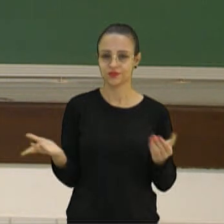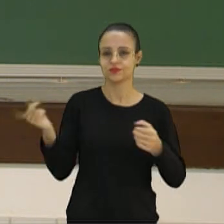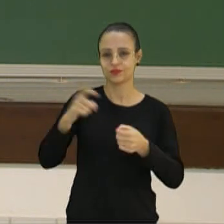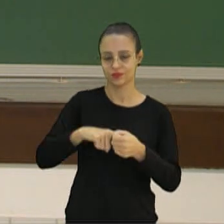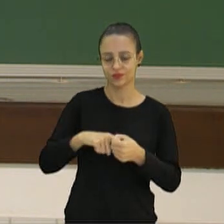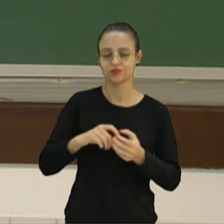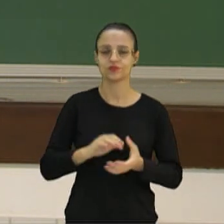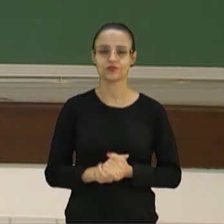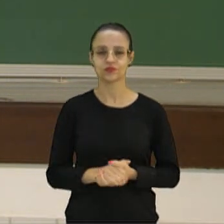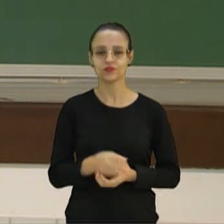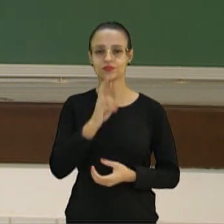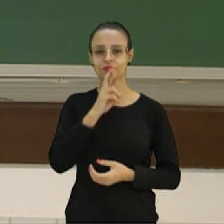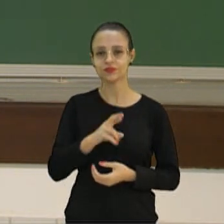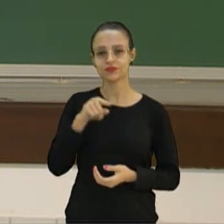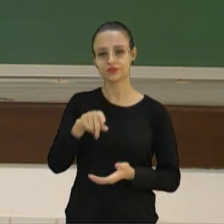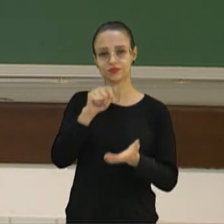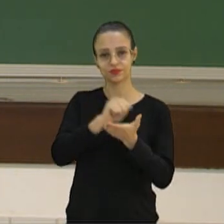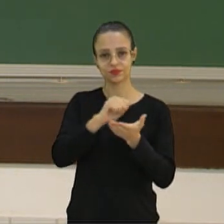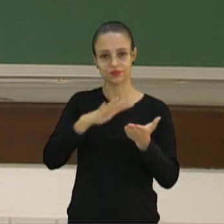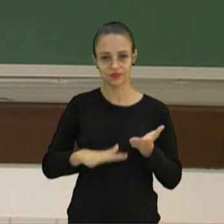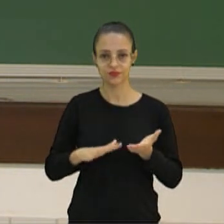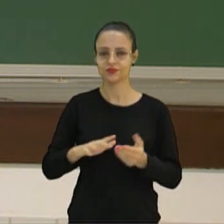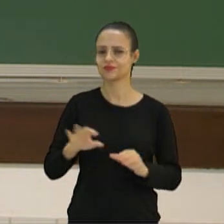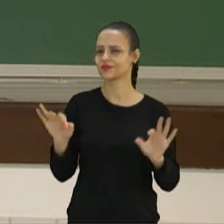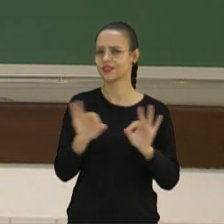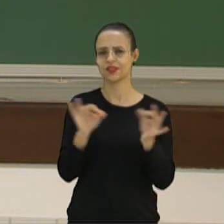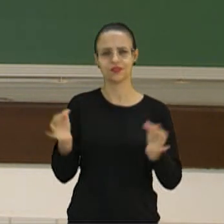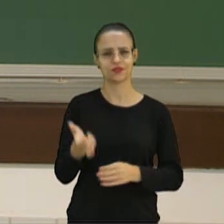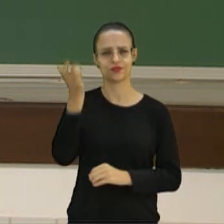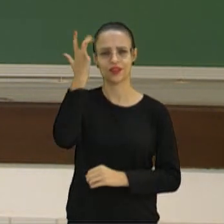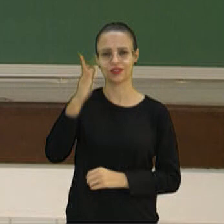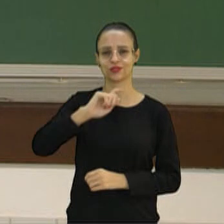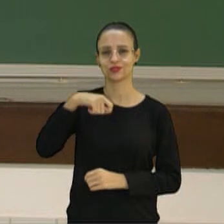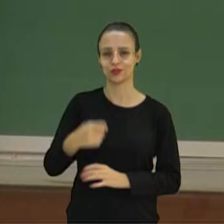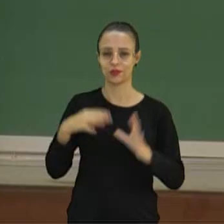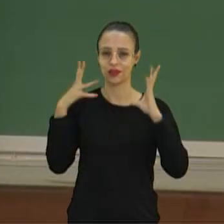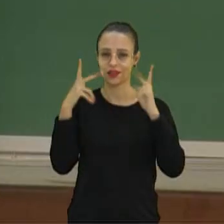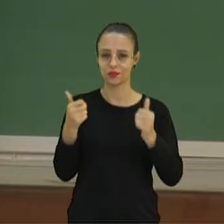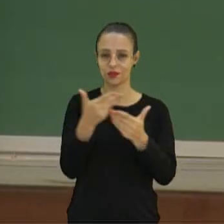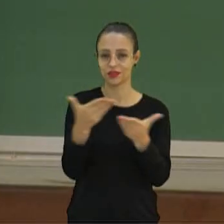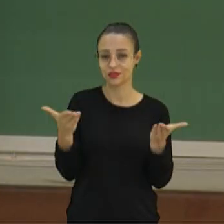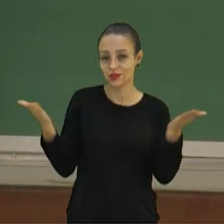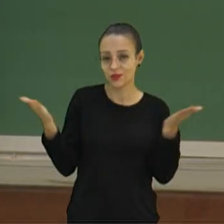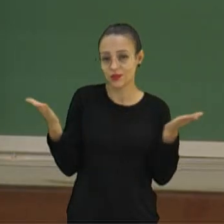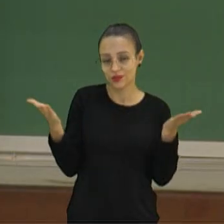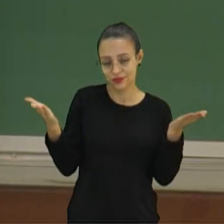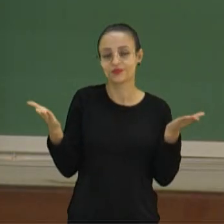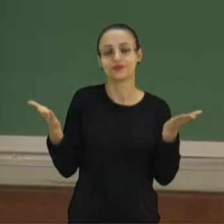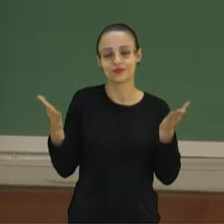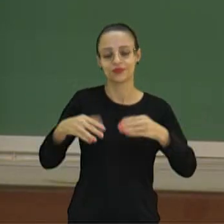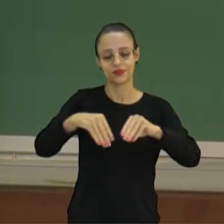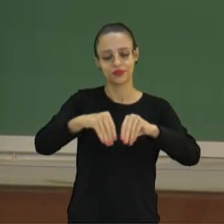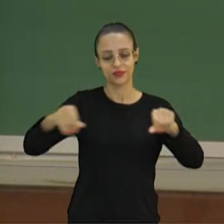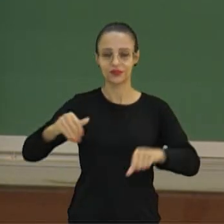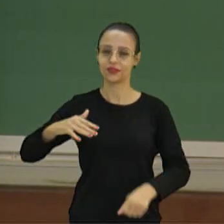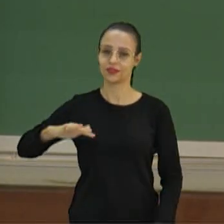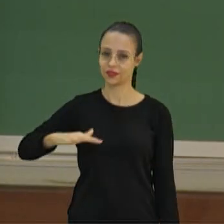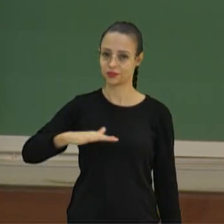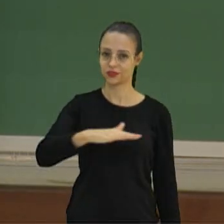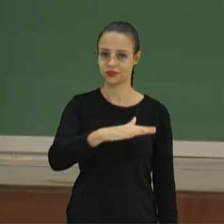Voltamos com a resolução desse exercício super simples sobre esses animais que a gente está falando hoje. Então são répteis, né,